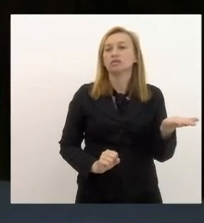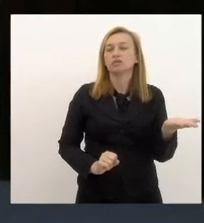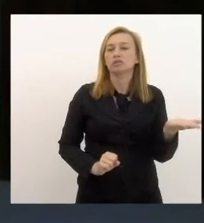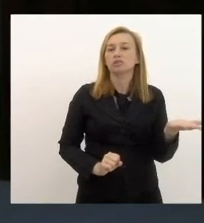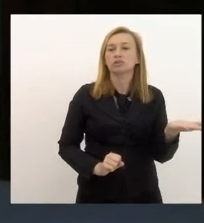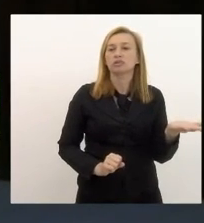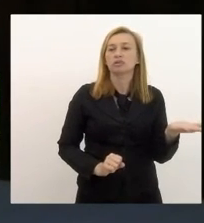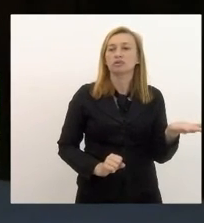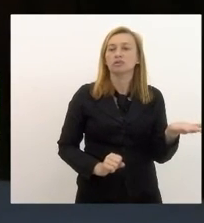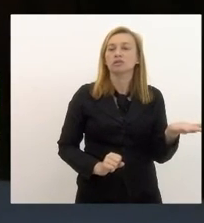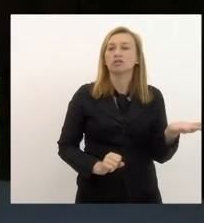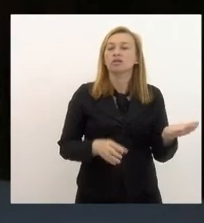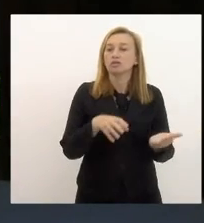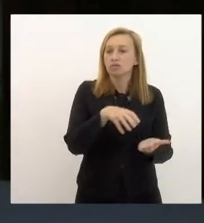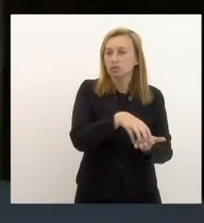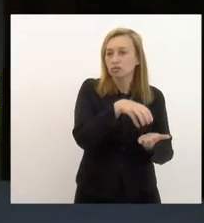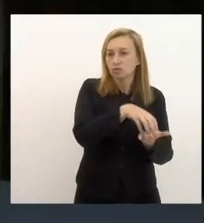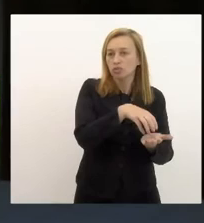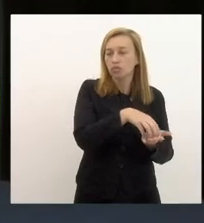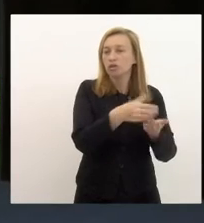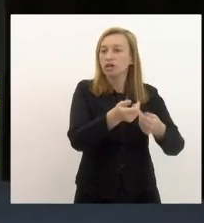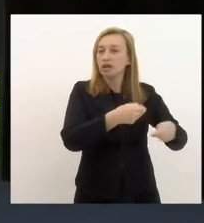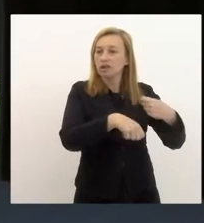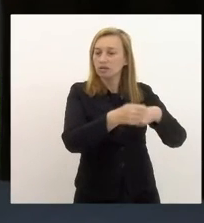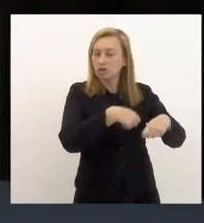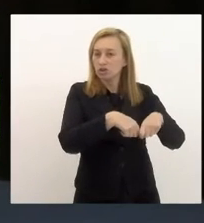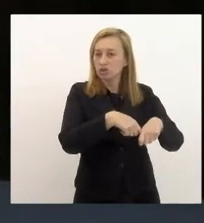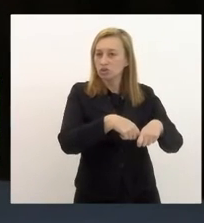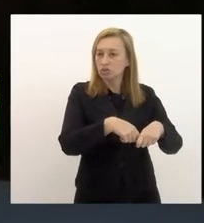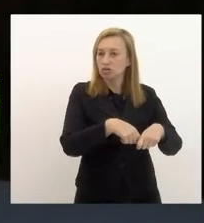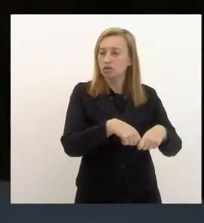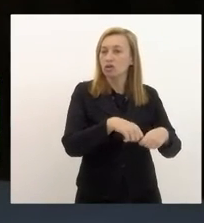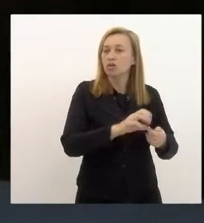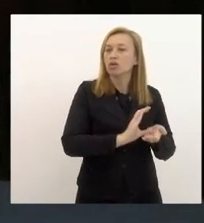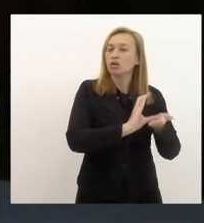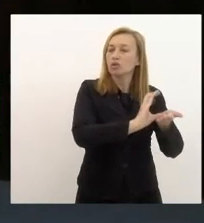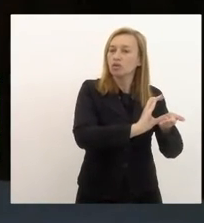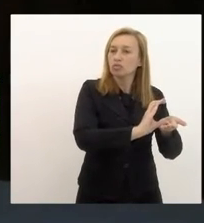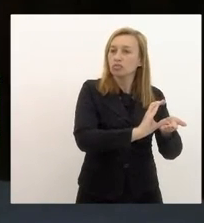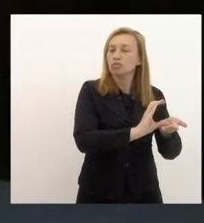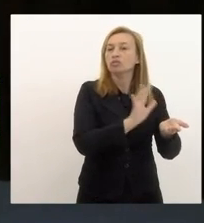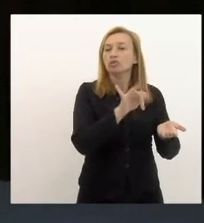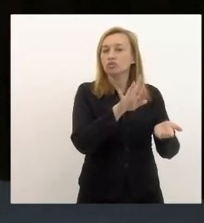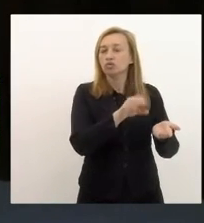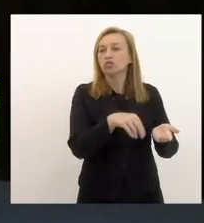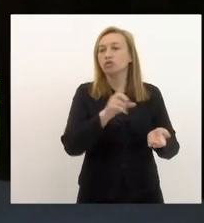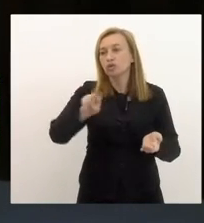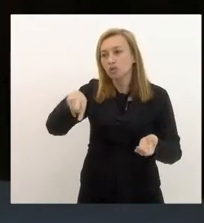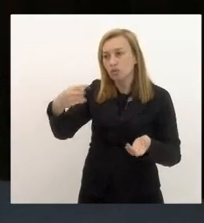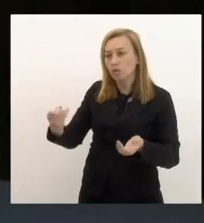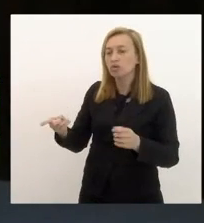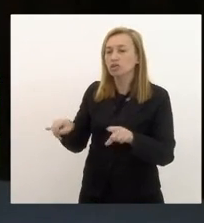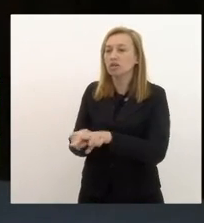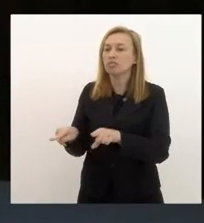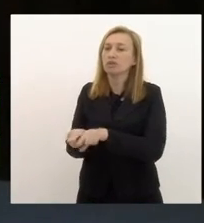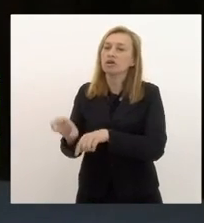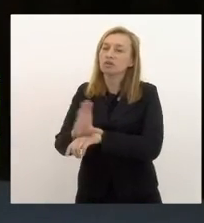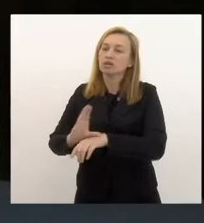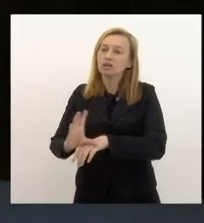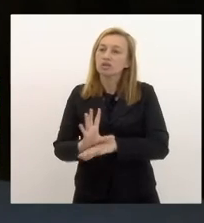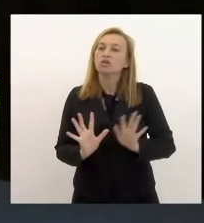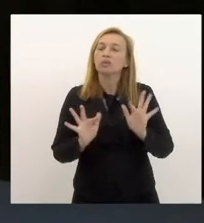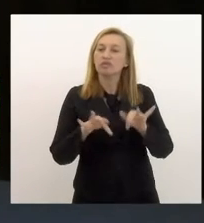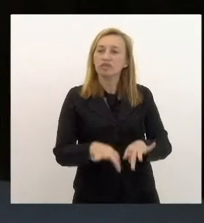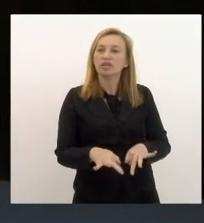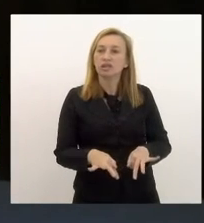disponibilidade está nos órgãos que executam os recursos desse fundo e outro fundo constitucional só para fechar esse ciclo